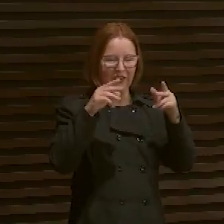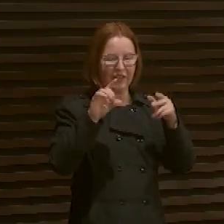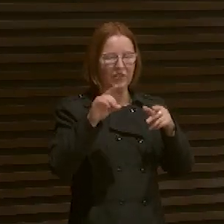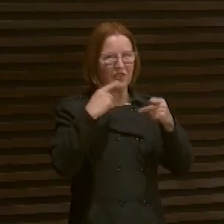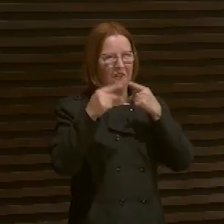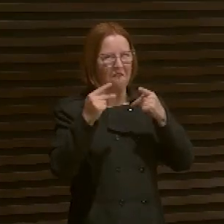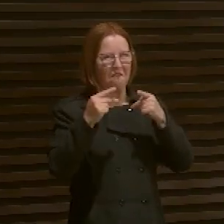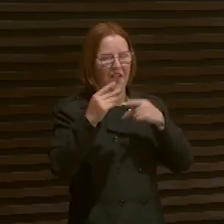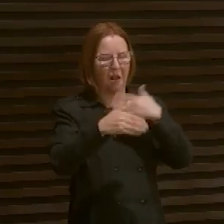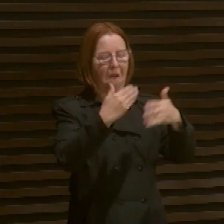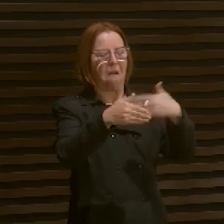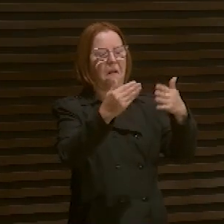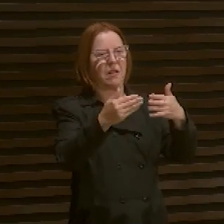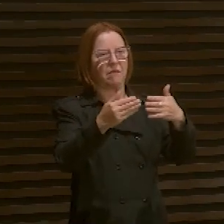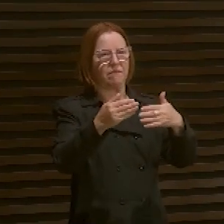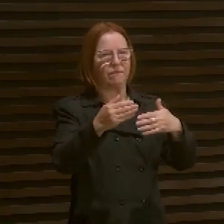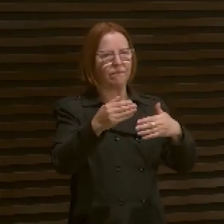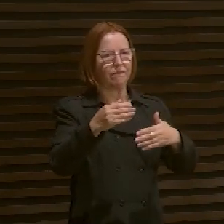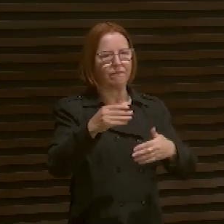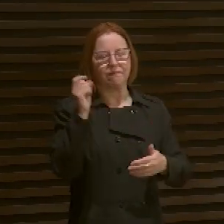da prosperidade, ela não é bíblica.